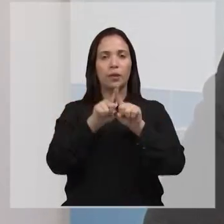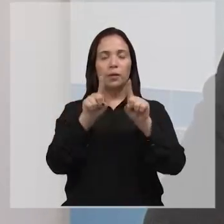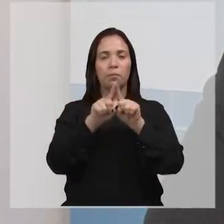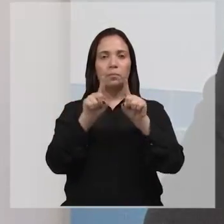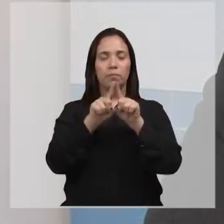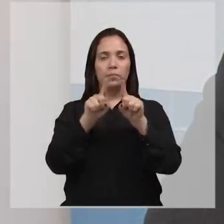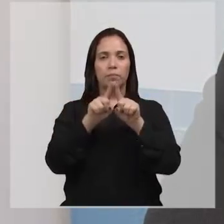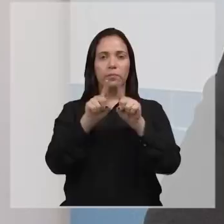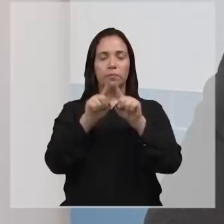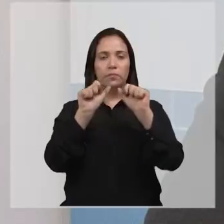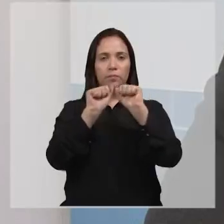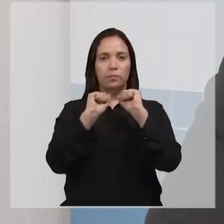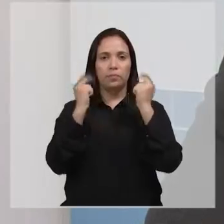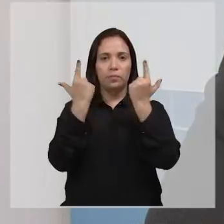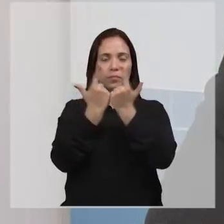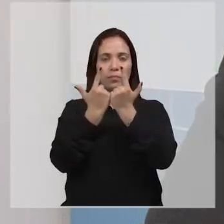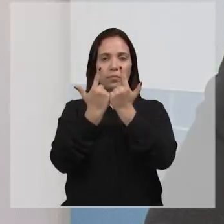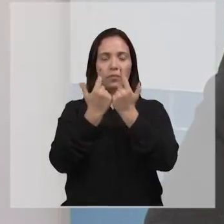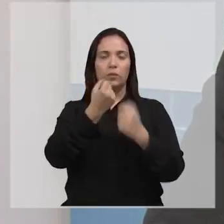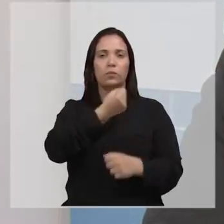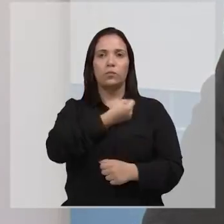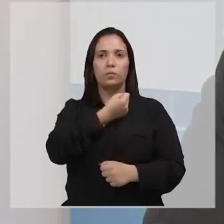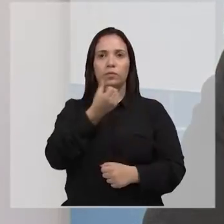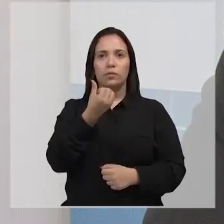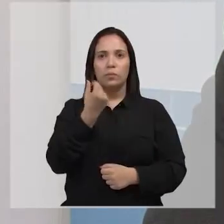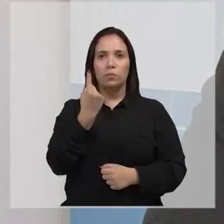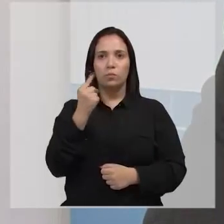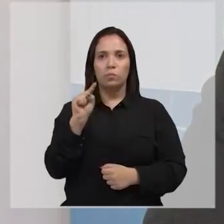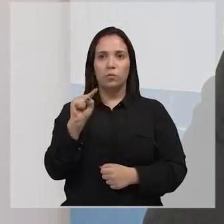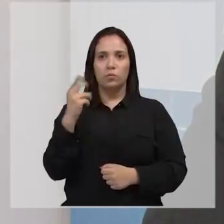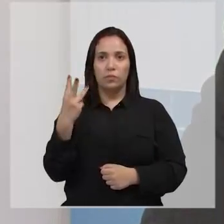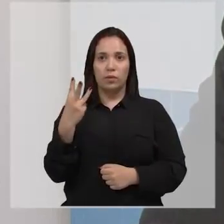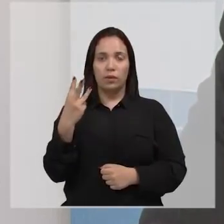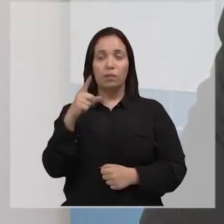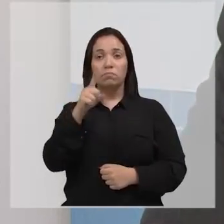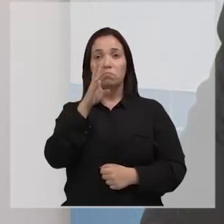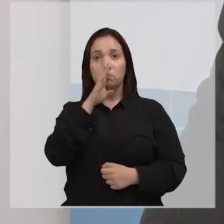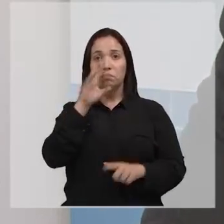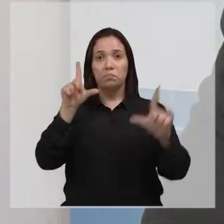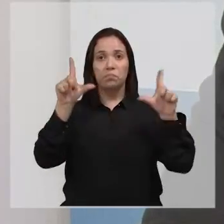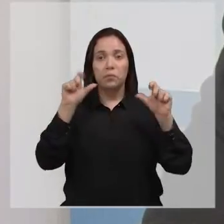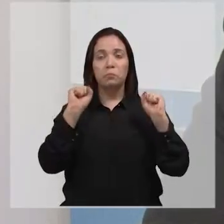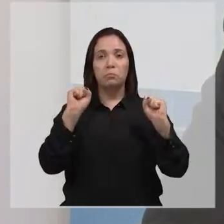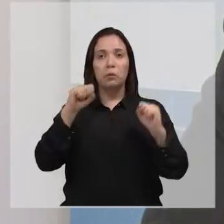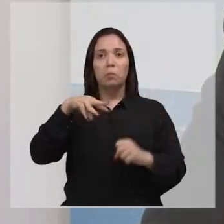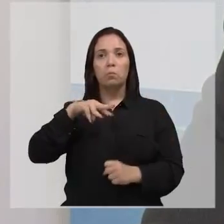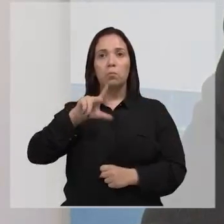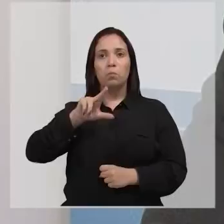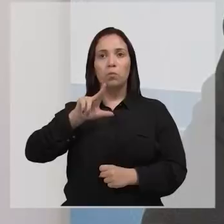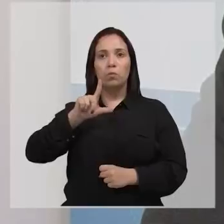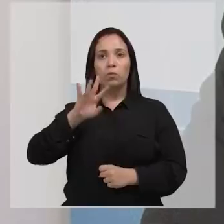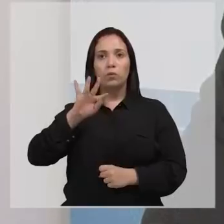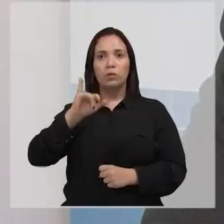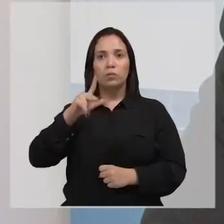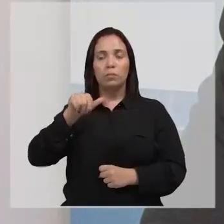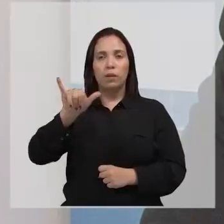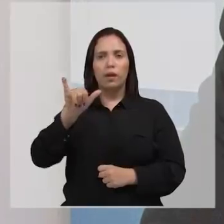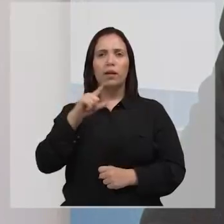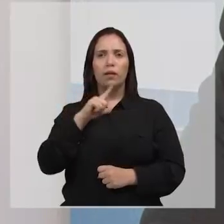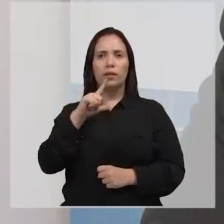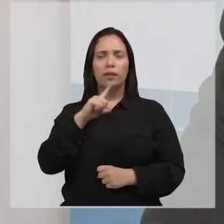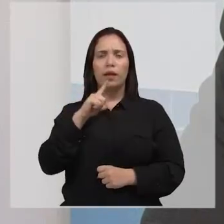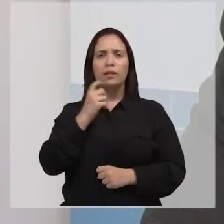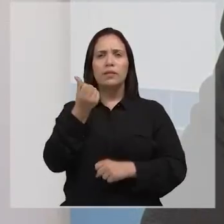sua TV Assembleia, canal 61.3. Você assiste também o nosso programa Pela Ordem, 6 anos no